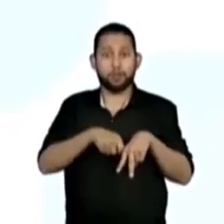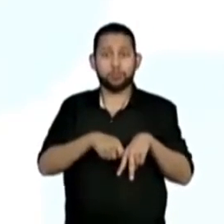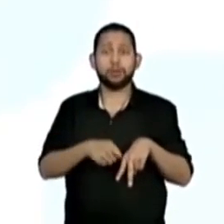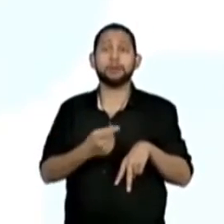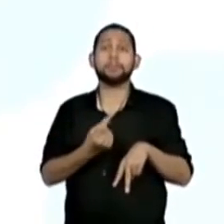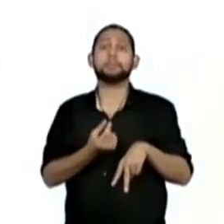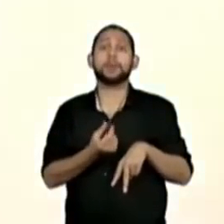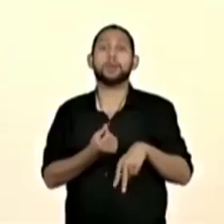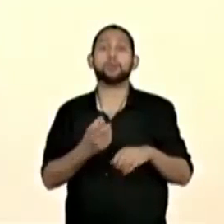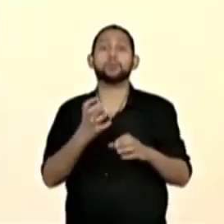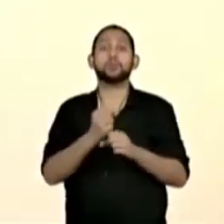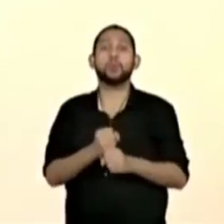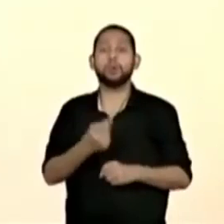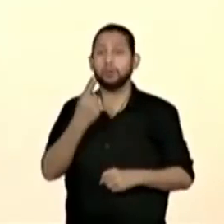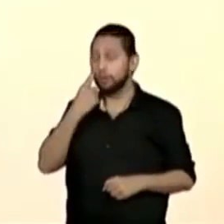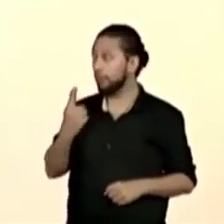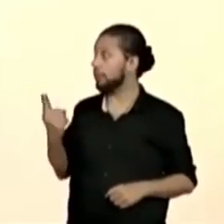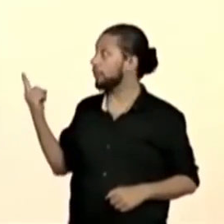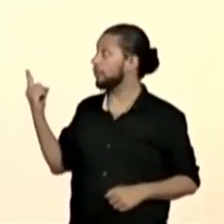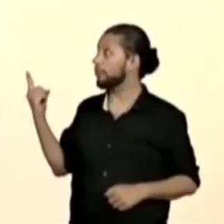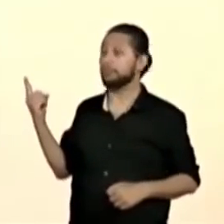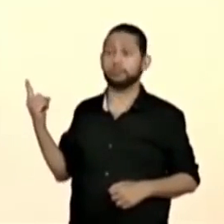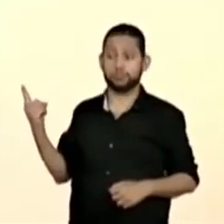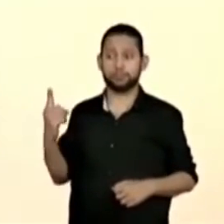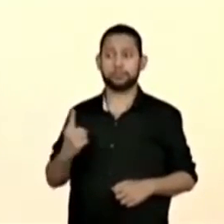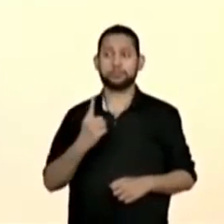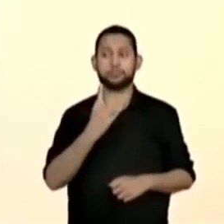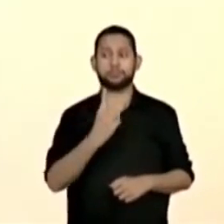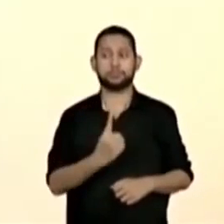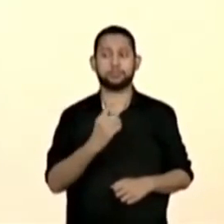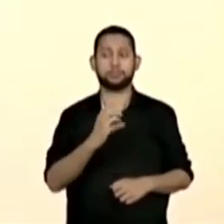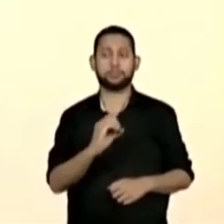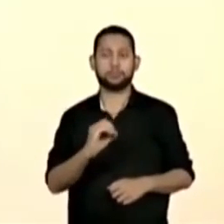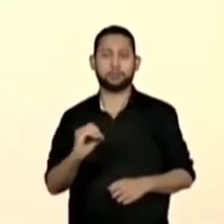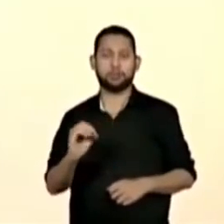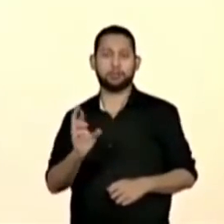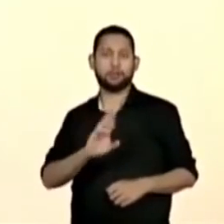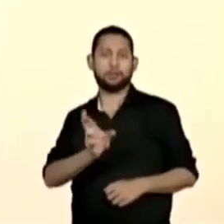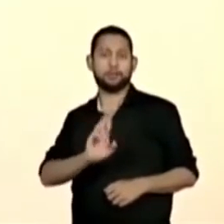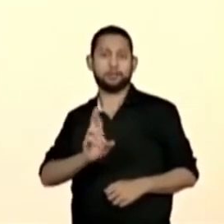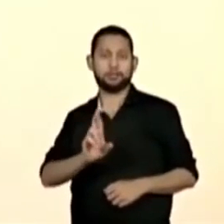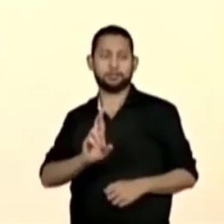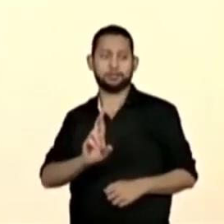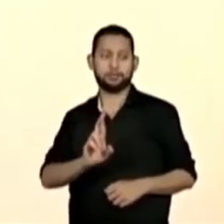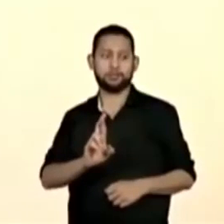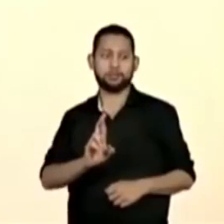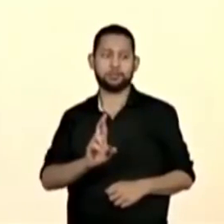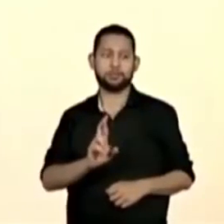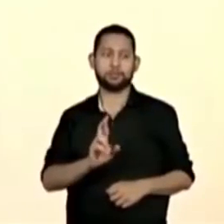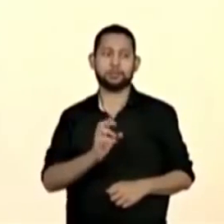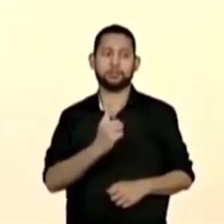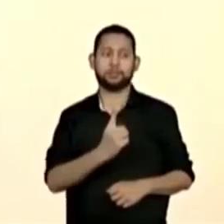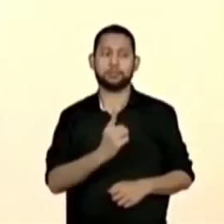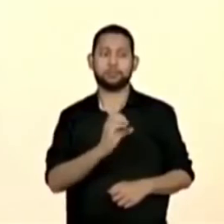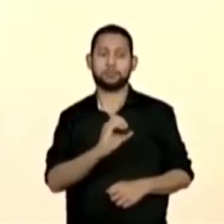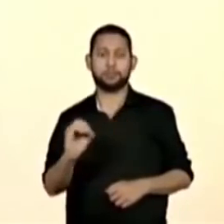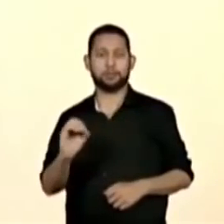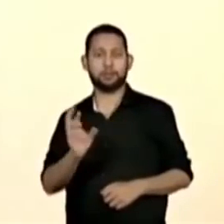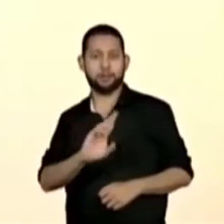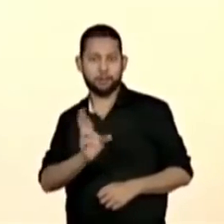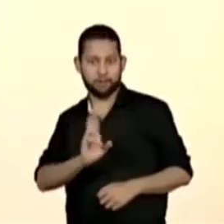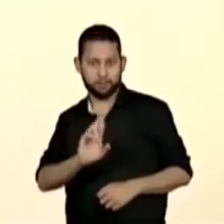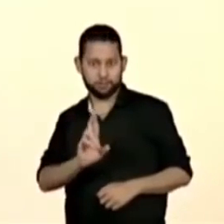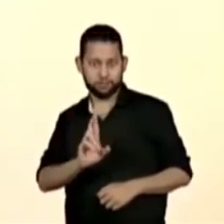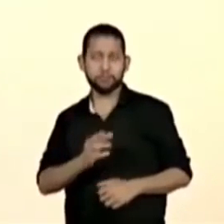Vejam Só quanto ela custa R 100 observem r$